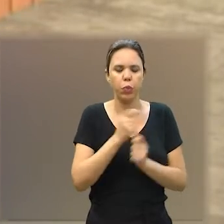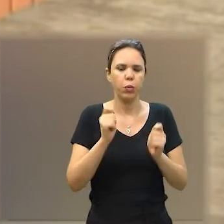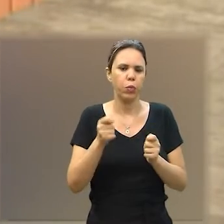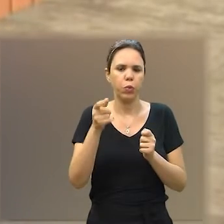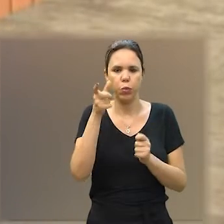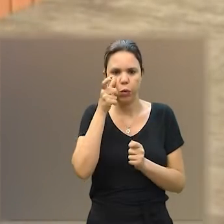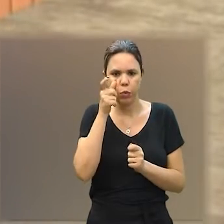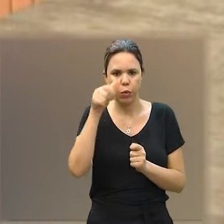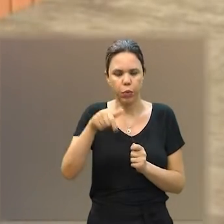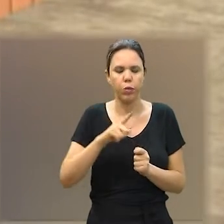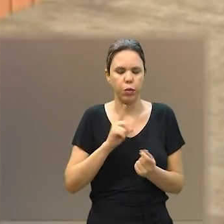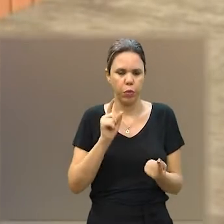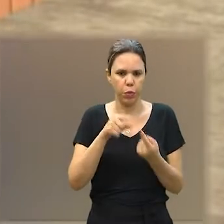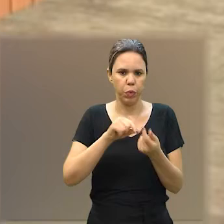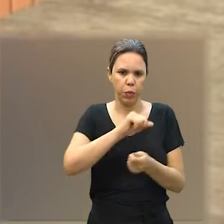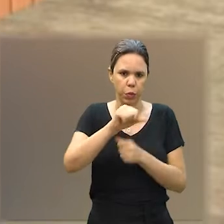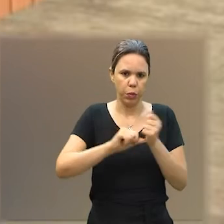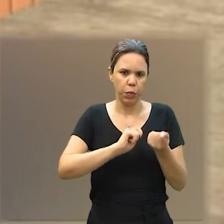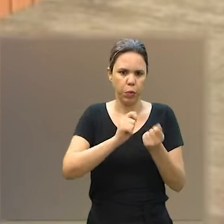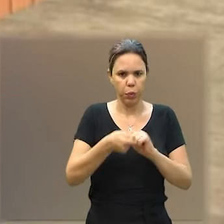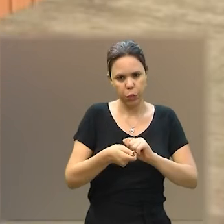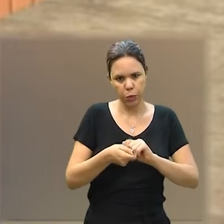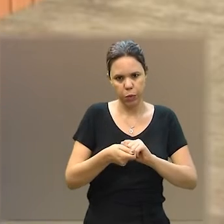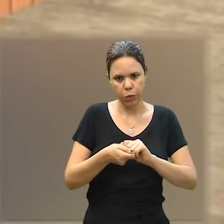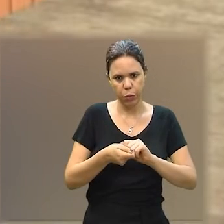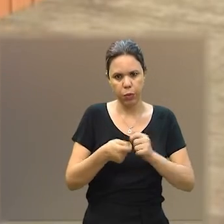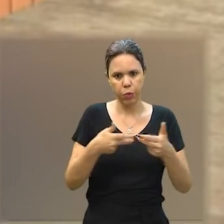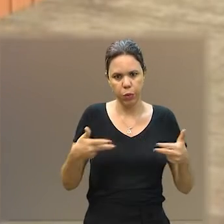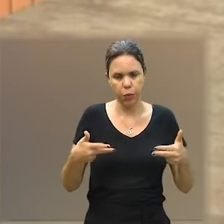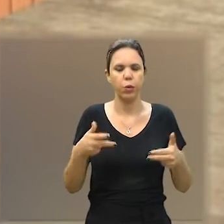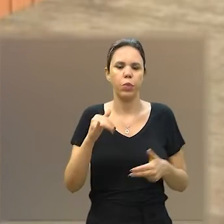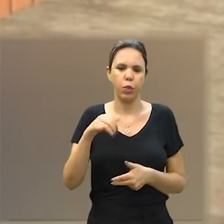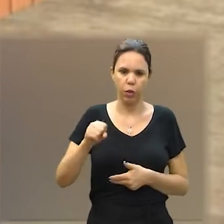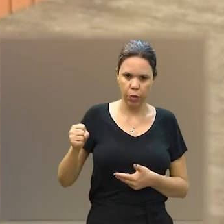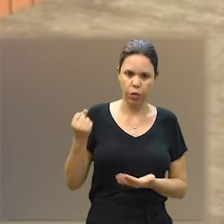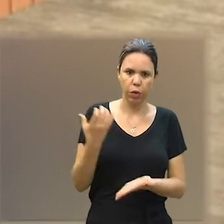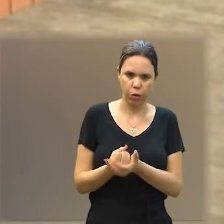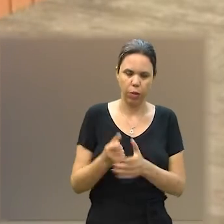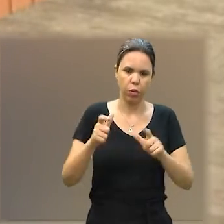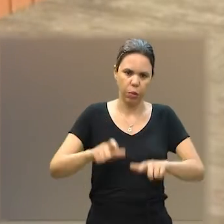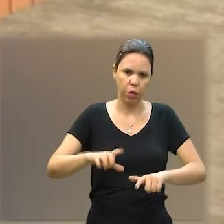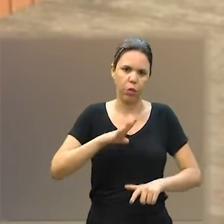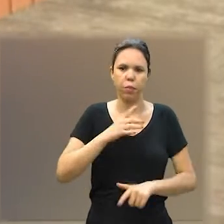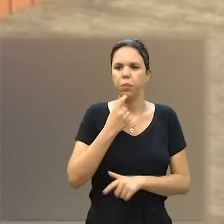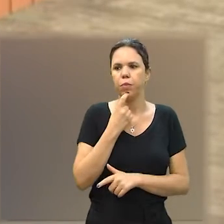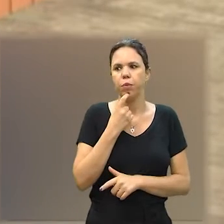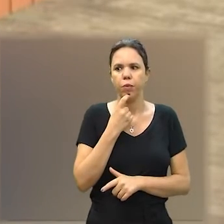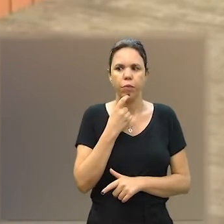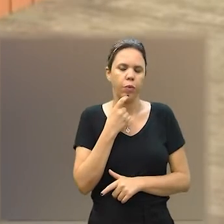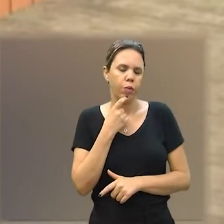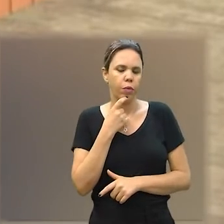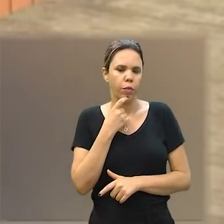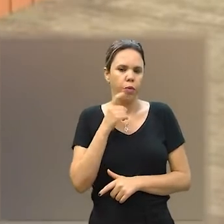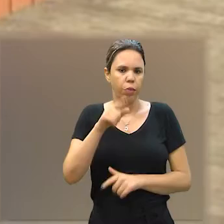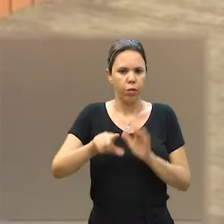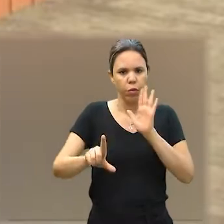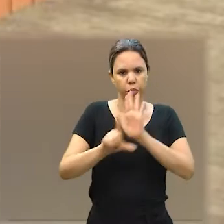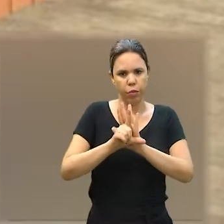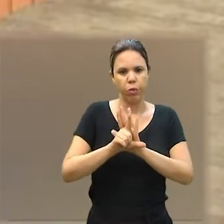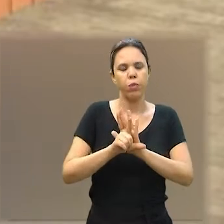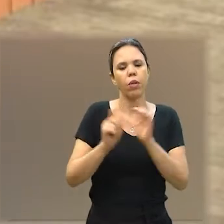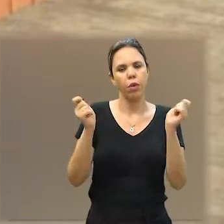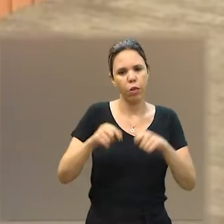prevê alterações nessa questão previdenciária local aqui no município de Campinas, e essa lei vai valer, caso